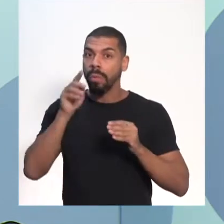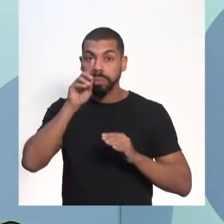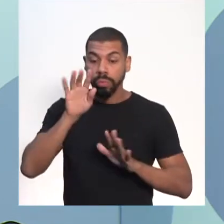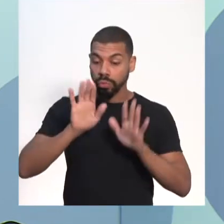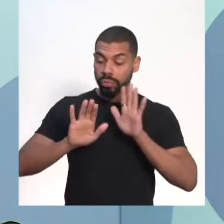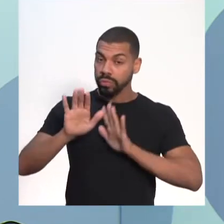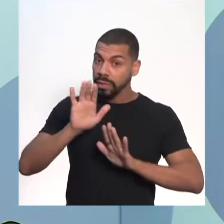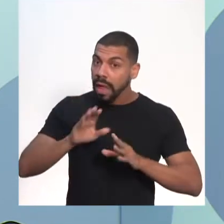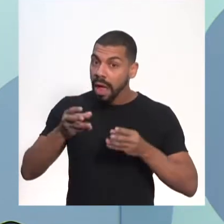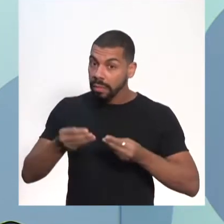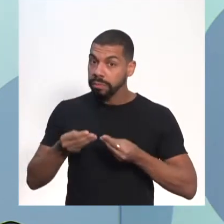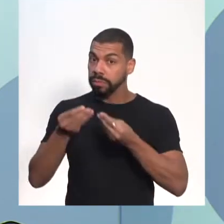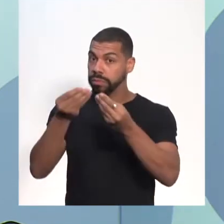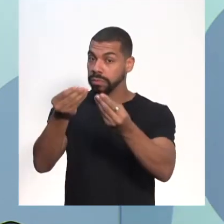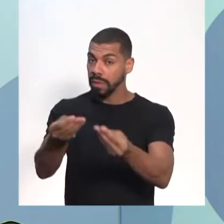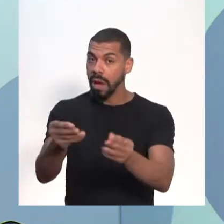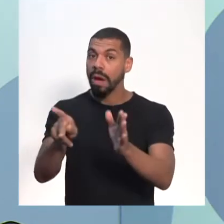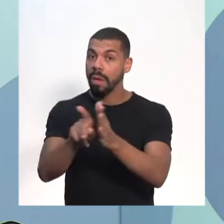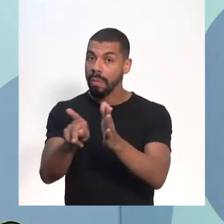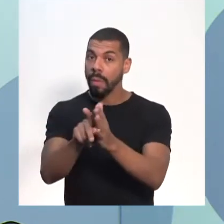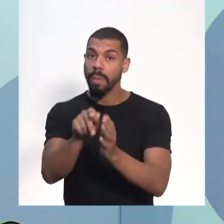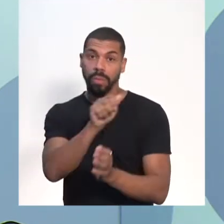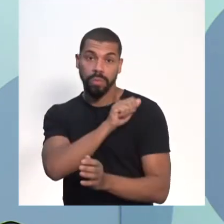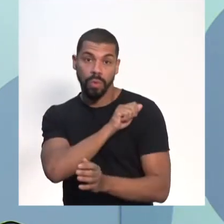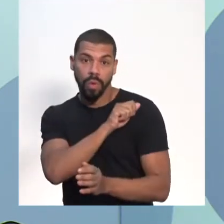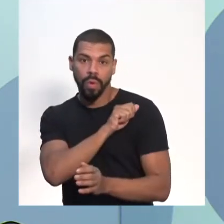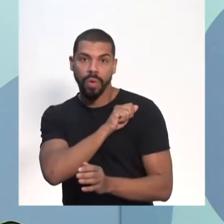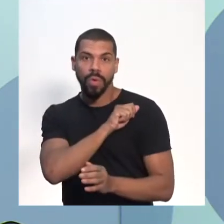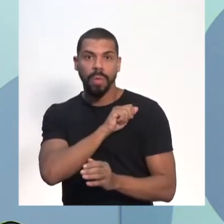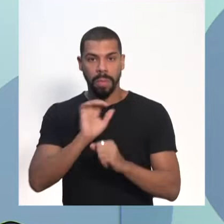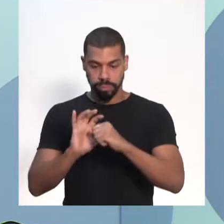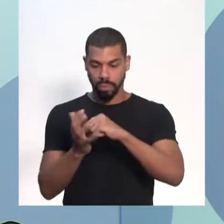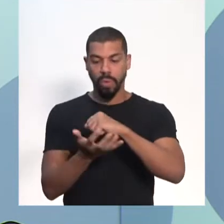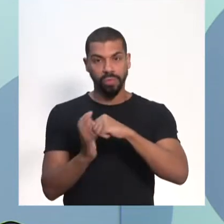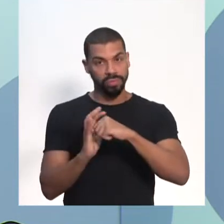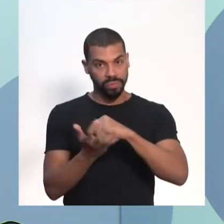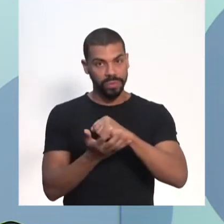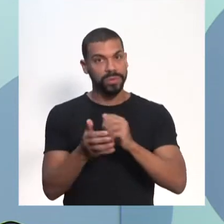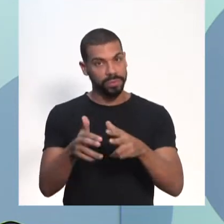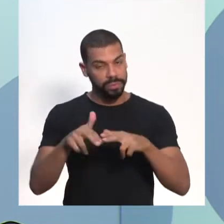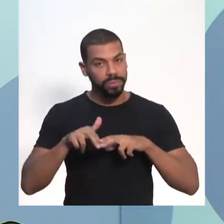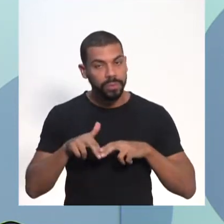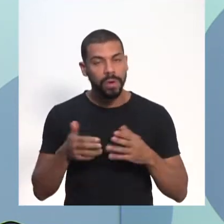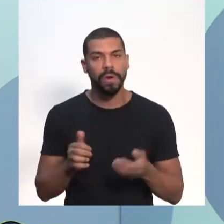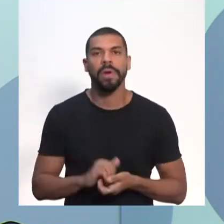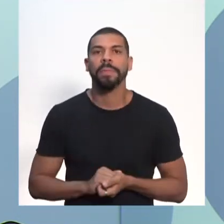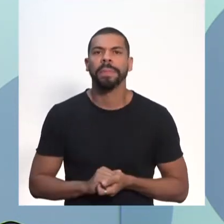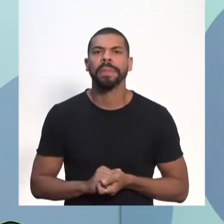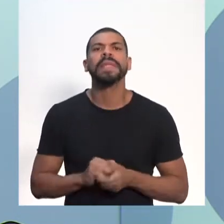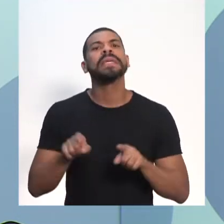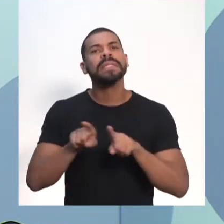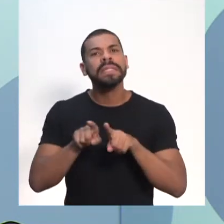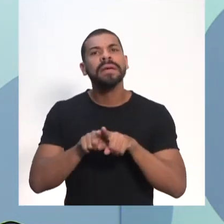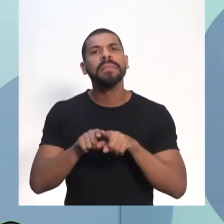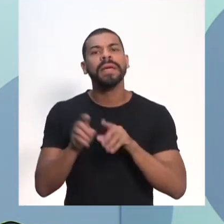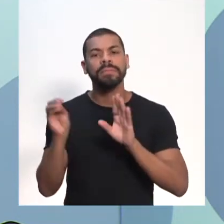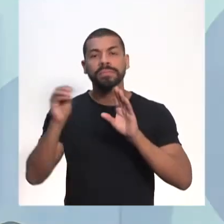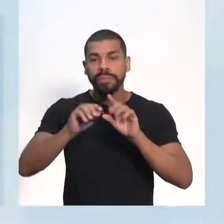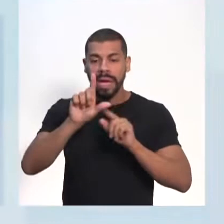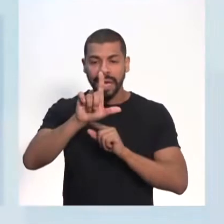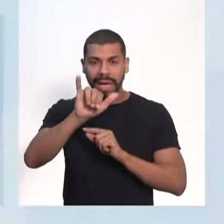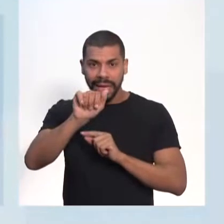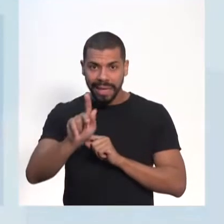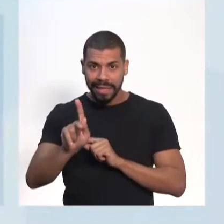precisam ser feitos, né, com relação ao Covid. E aí tem o acesso também nesse endereço